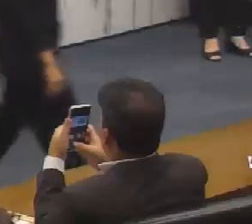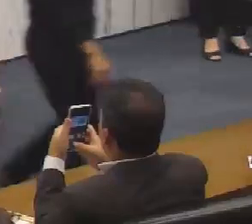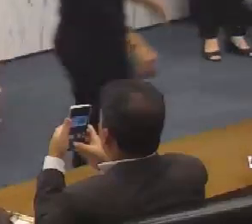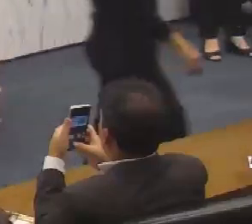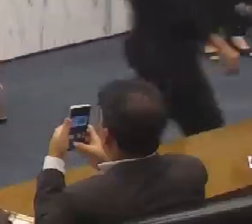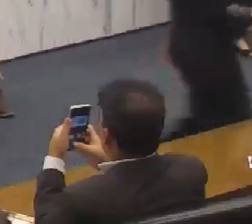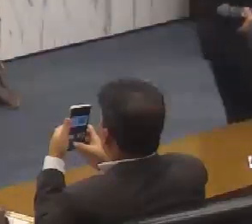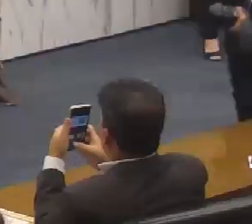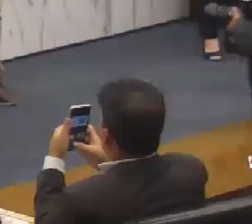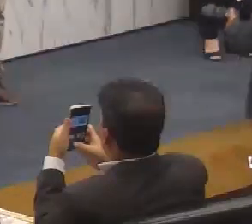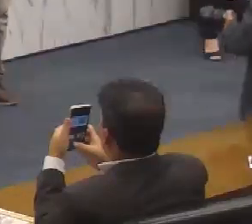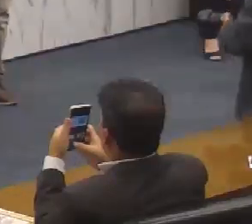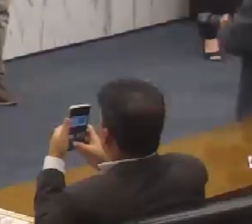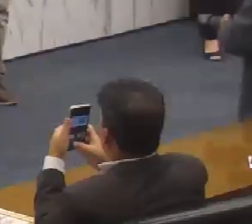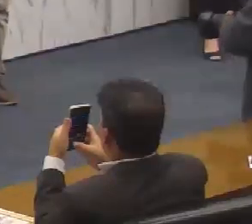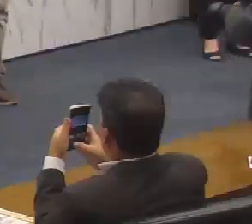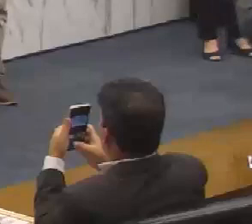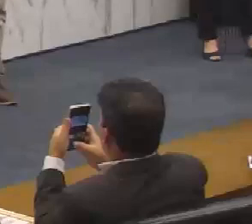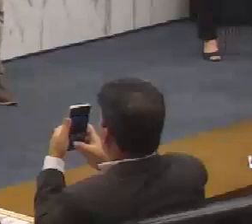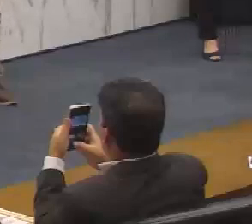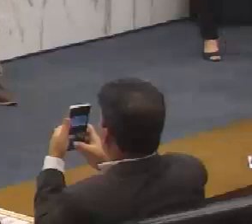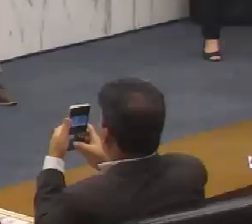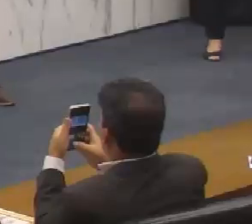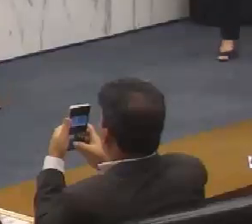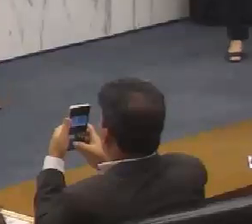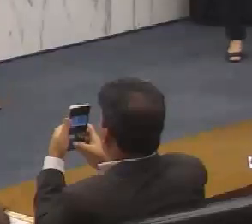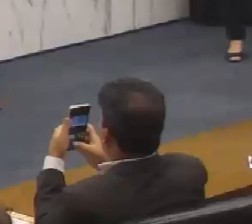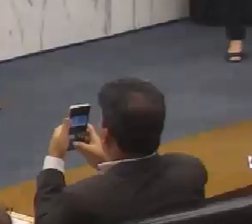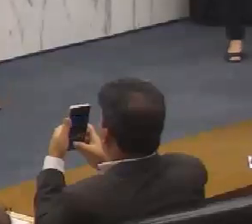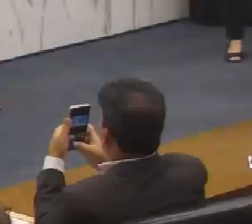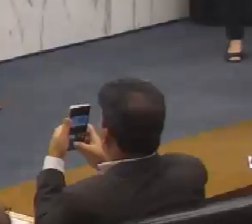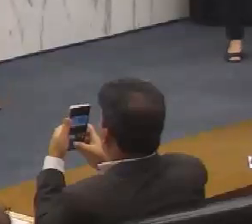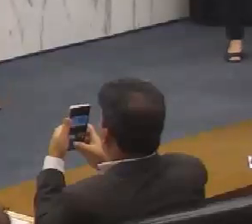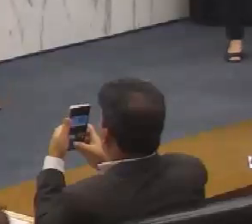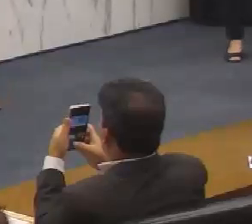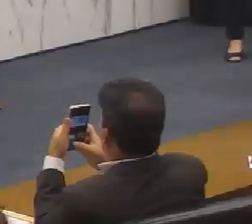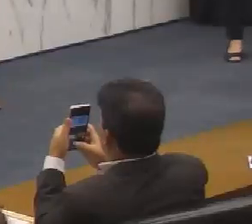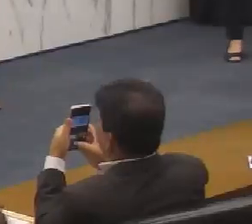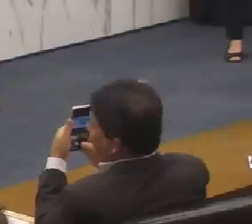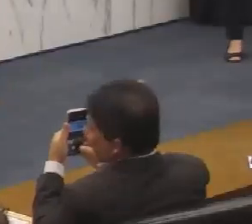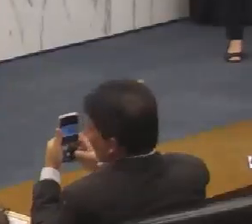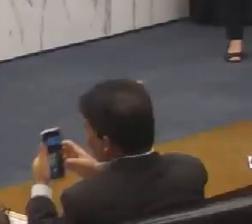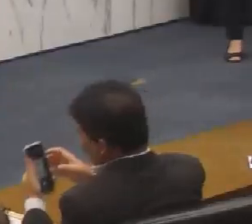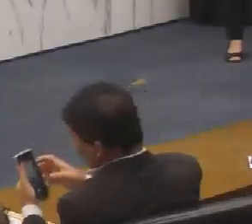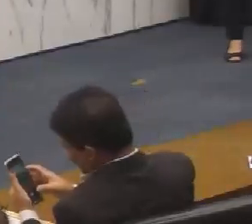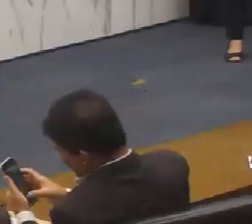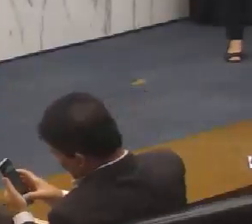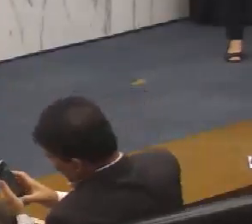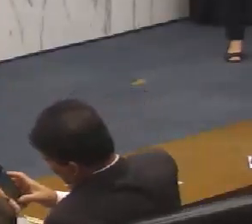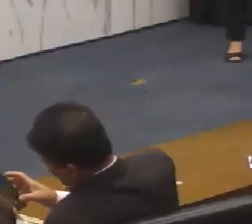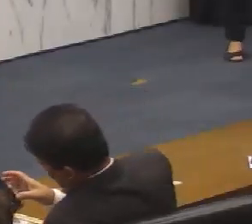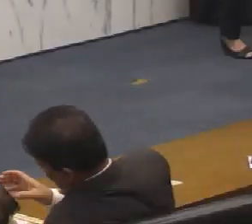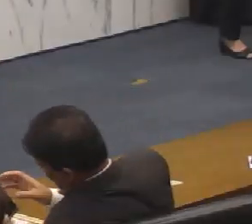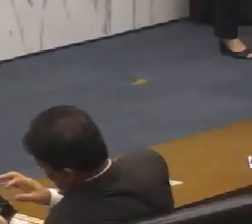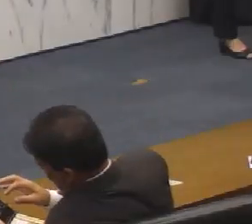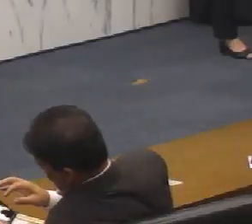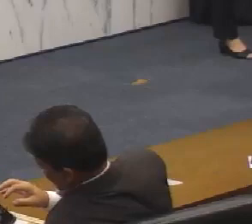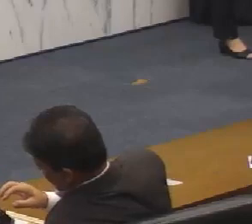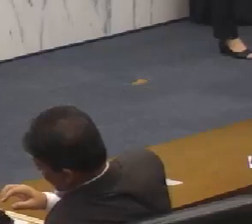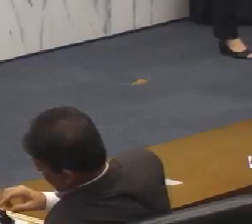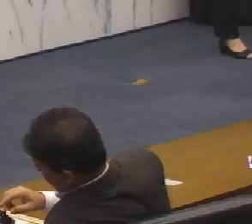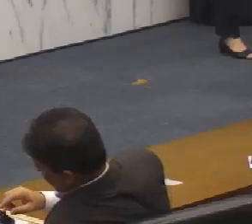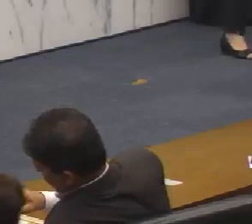porque quando menos se espera a vida já ficou pra trás. Segura teu filho no